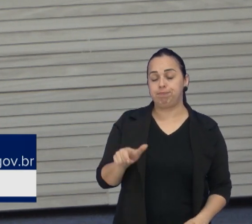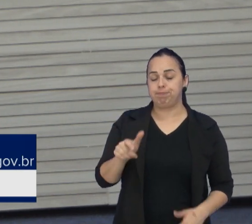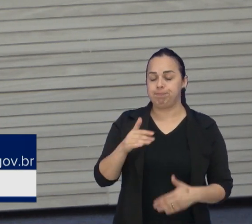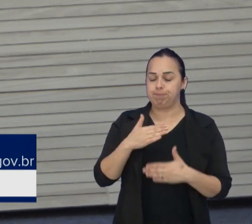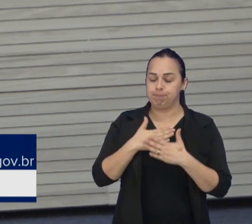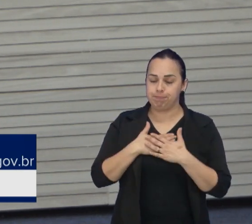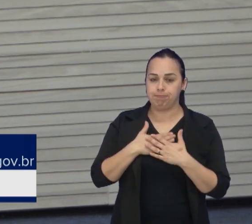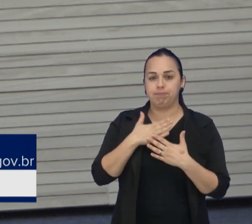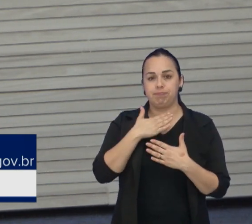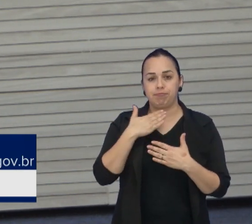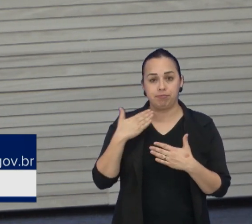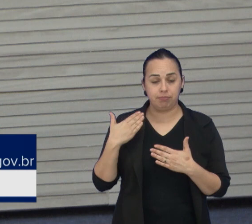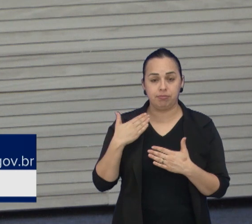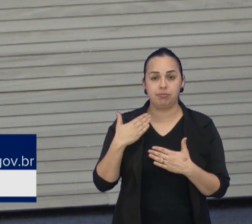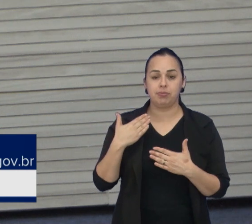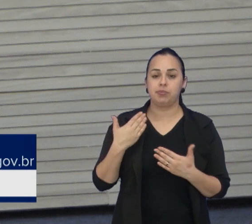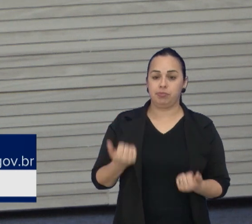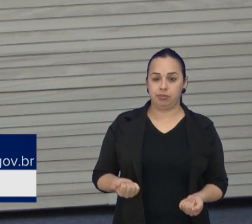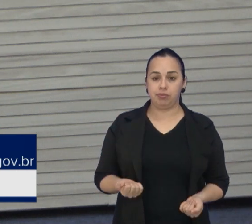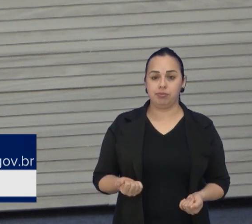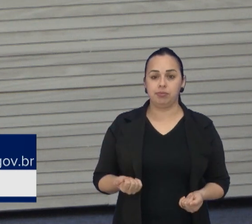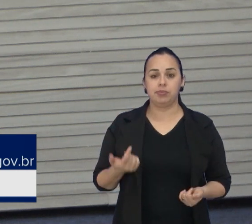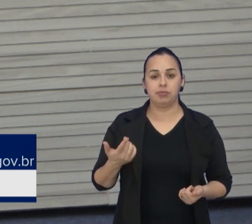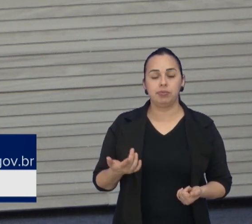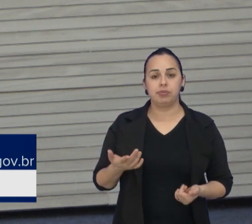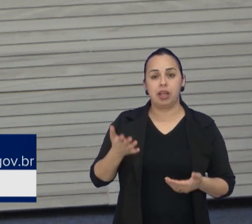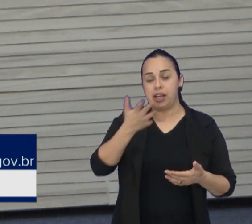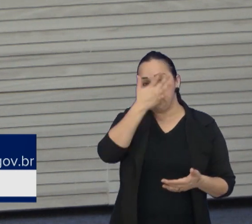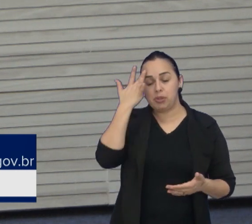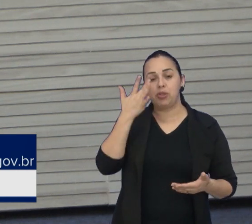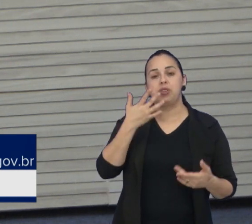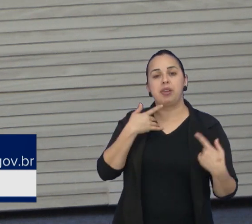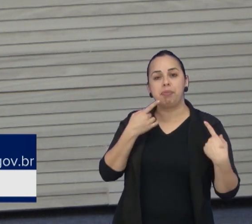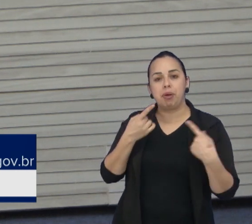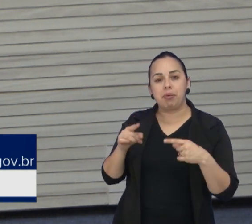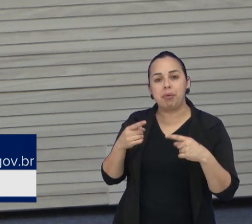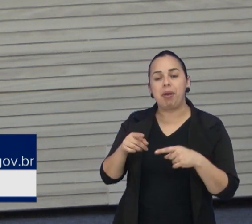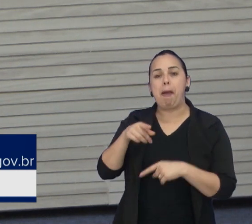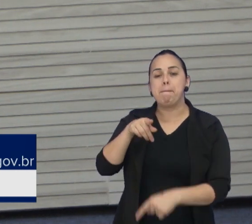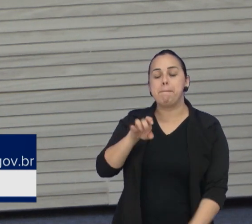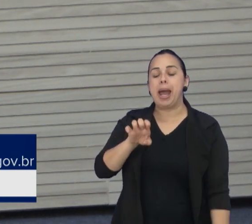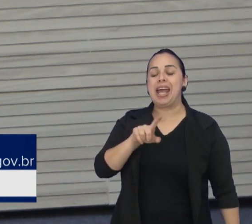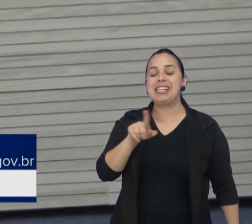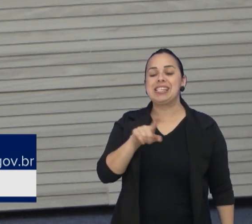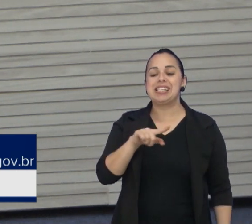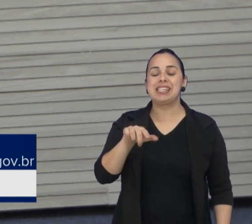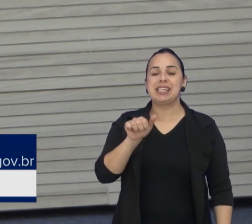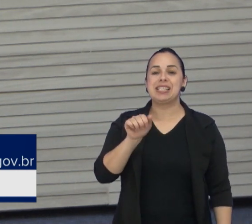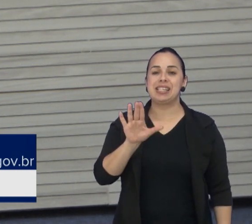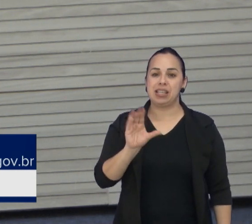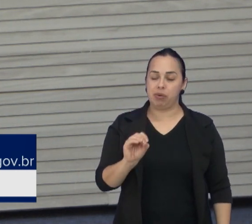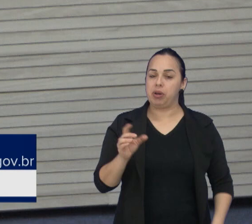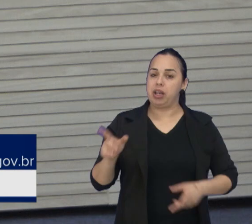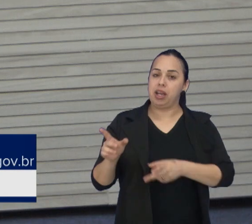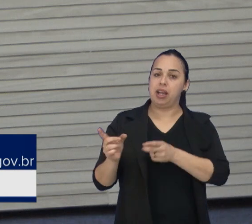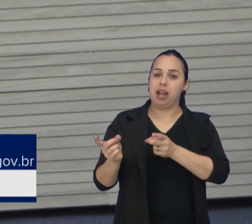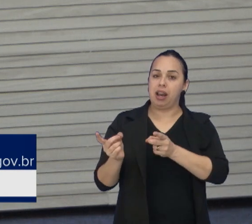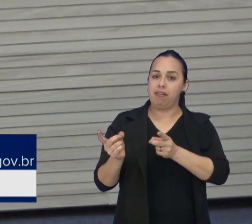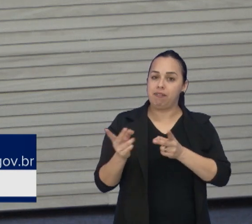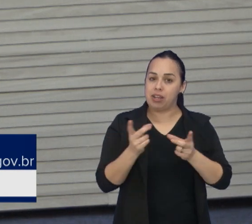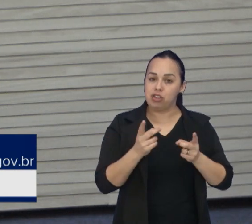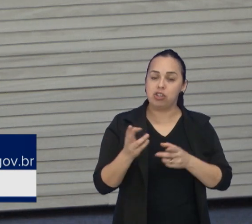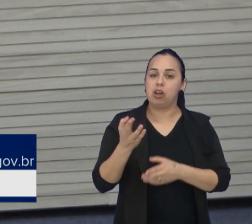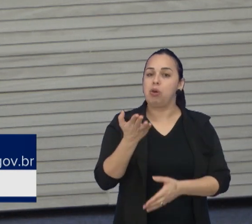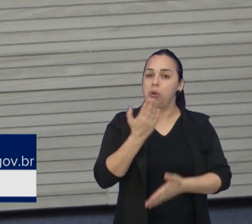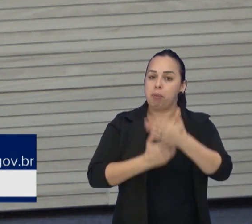Rogério Mauro Siqueira, o Pezão, como era conhecido carinhosamente. Comerciante com mais de